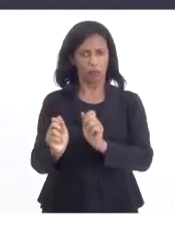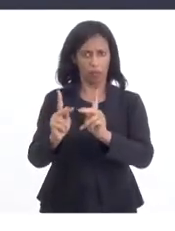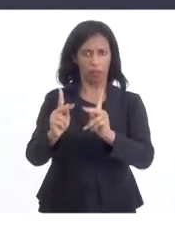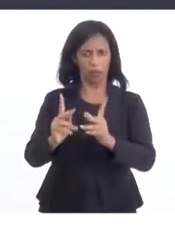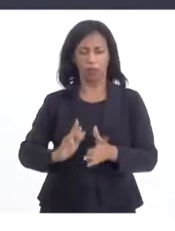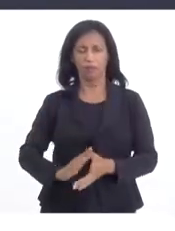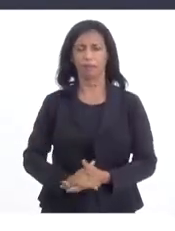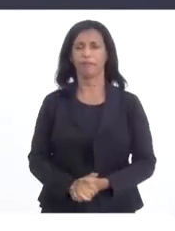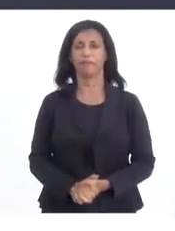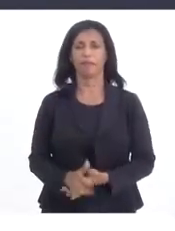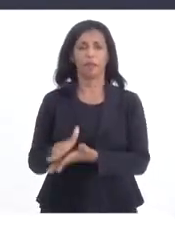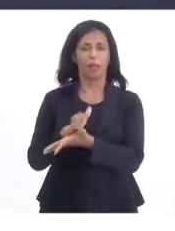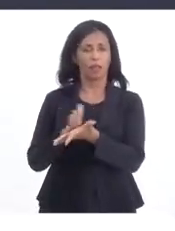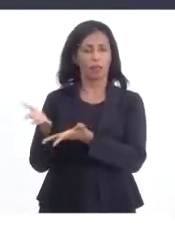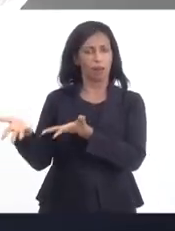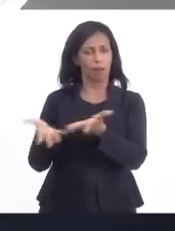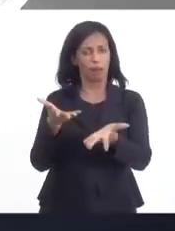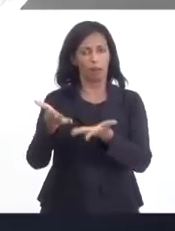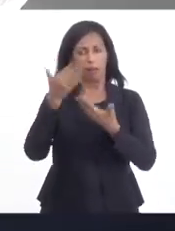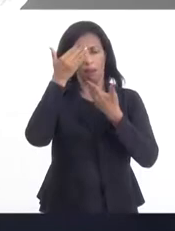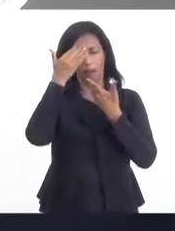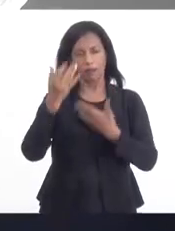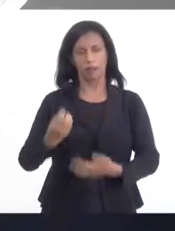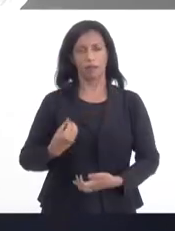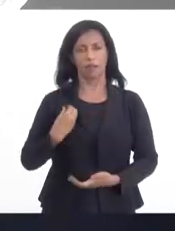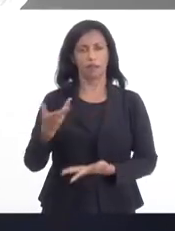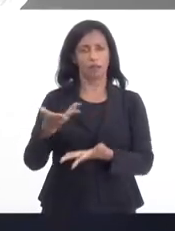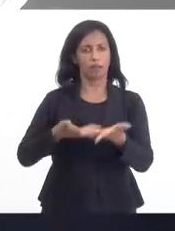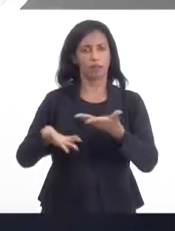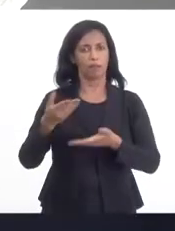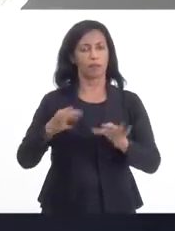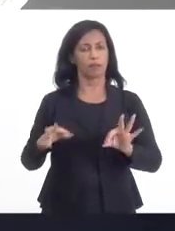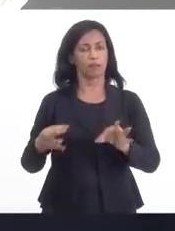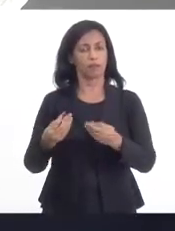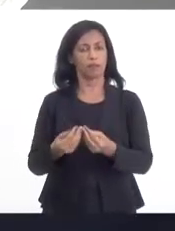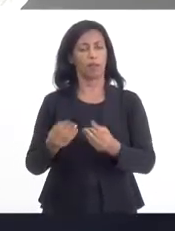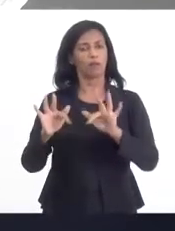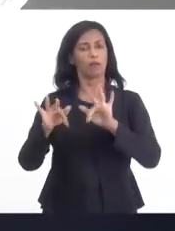Está aprovado. Nada mais a ver a tratar. Agradeço a presença e a participação de todos.